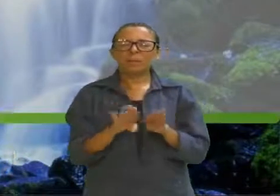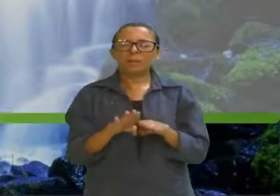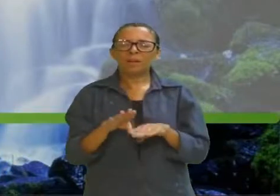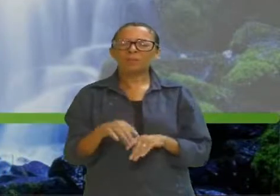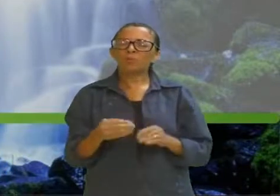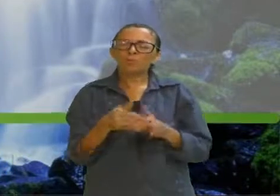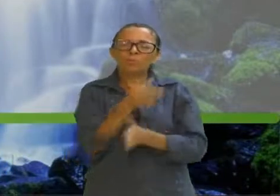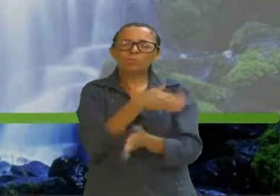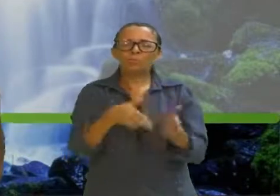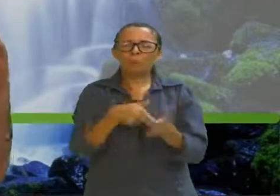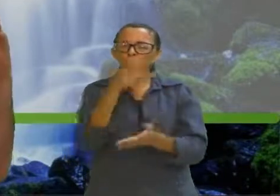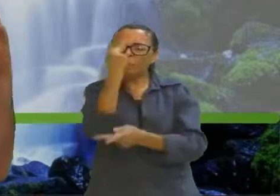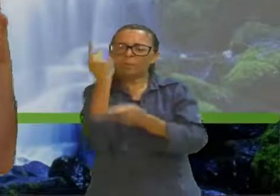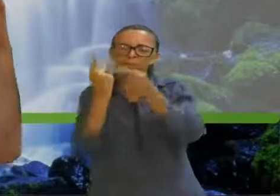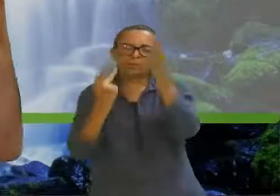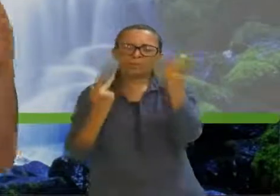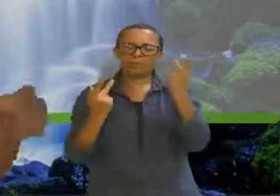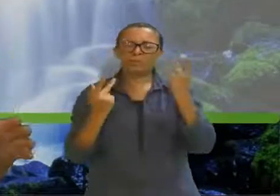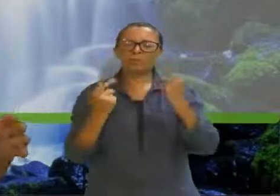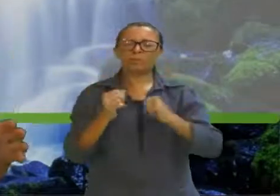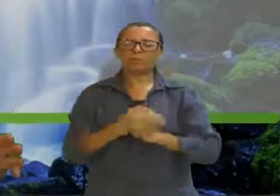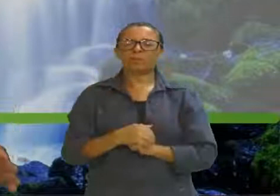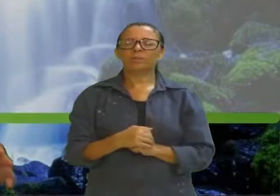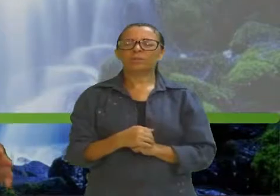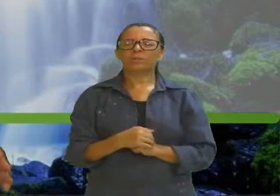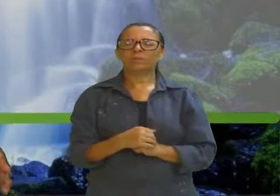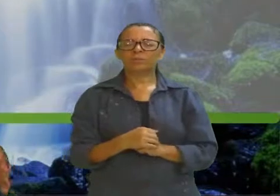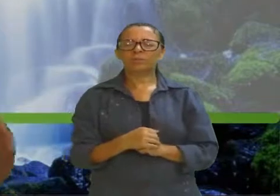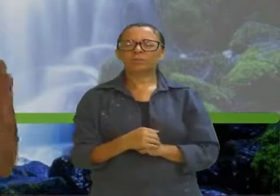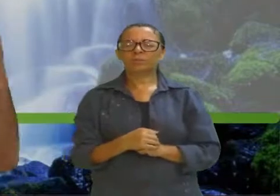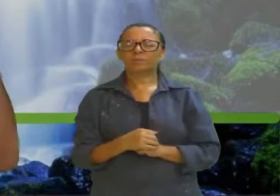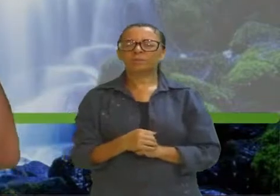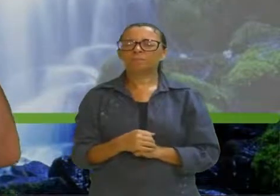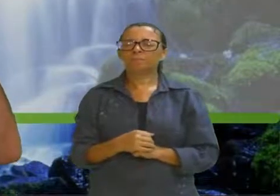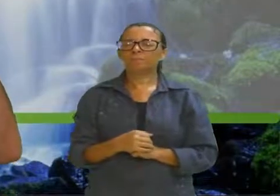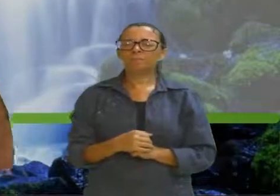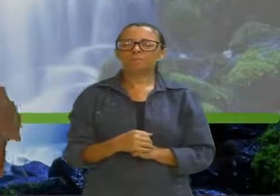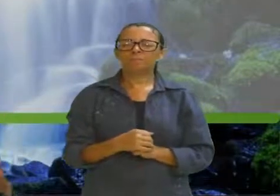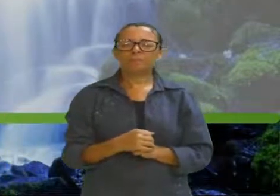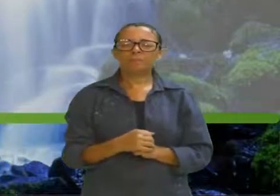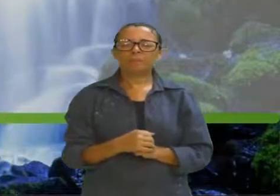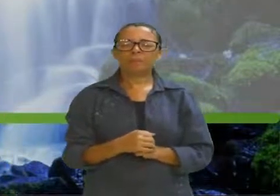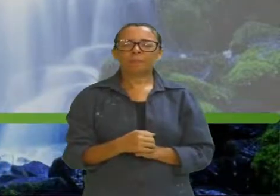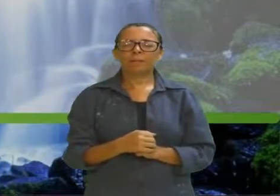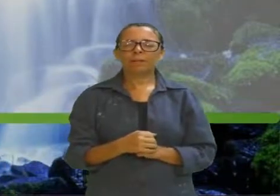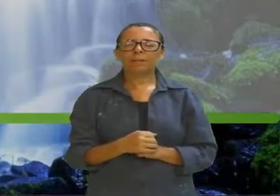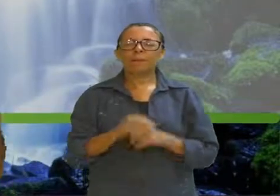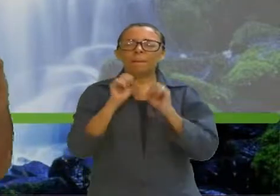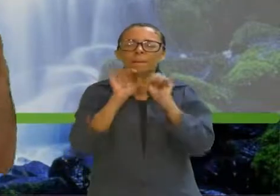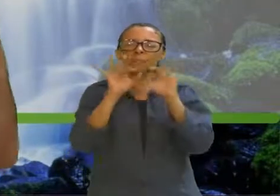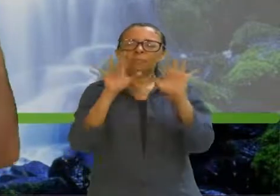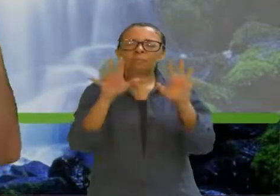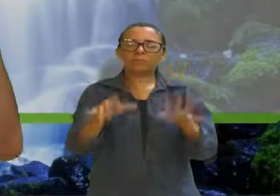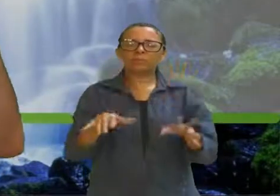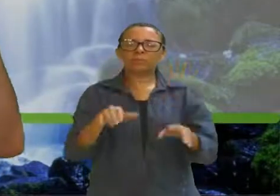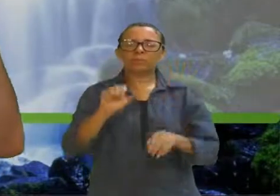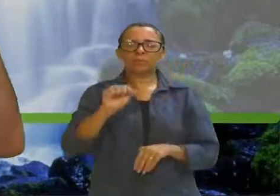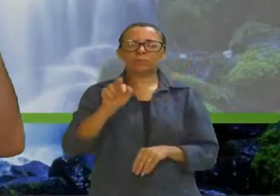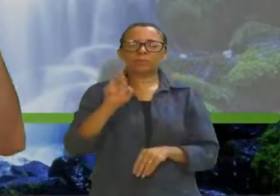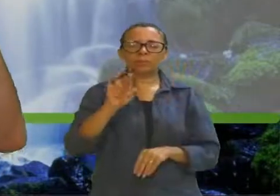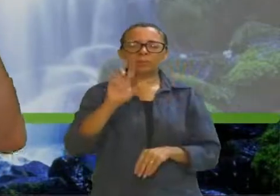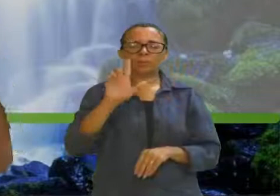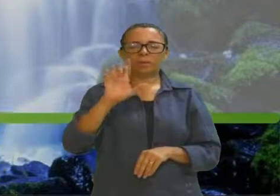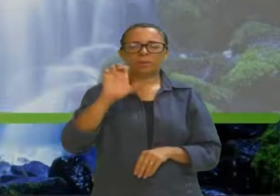Pai. E que o Senhor possa ter misericórdia do teu povo. Abençoa o Arley, que essa questão